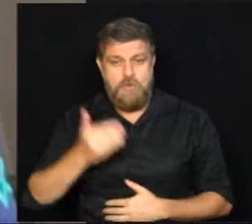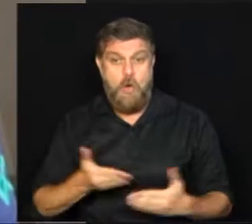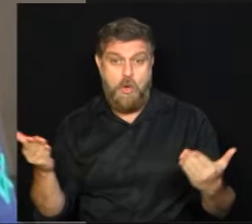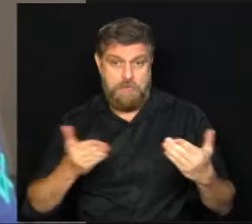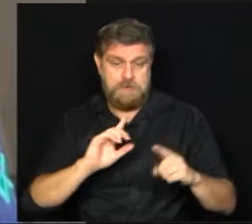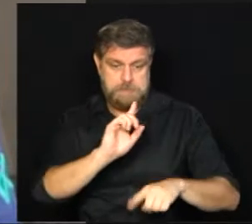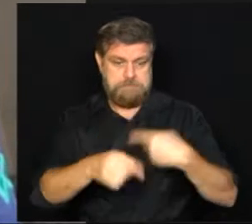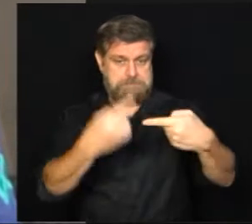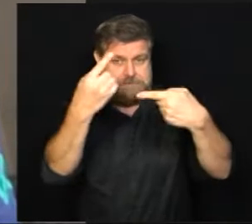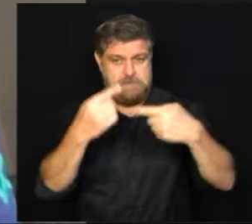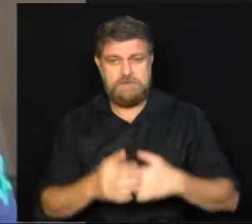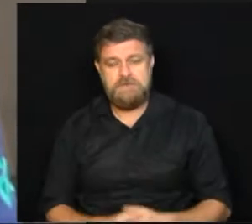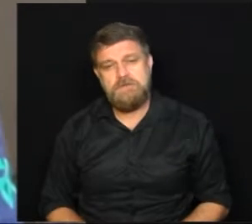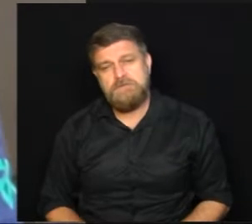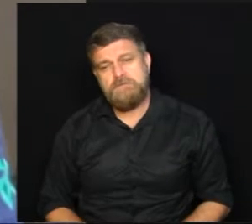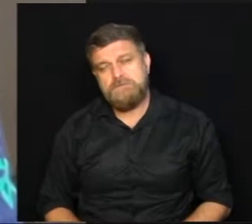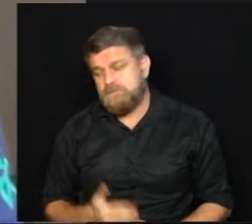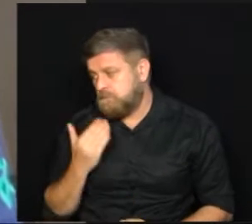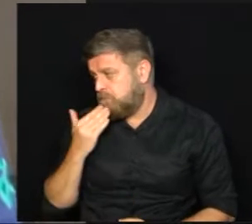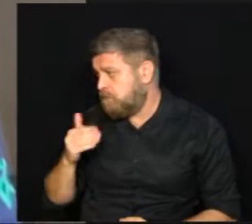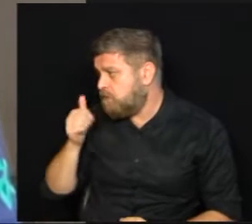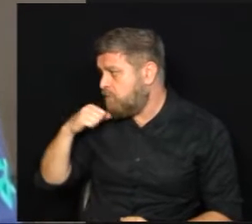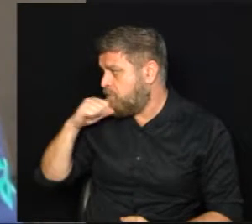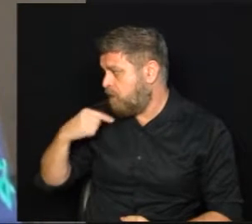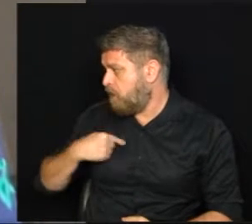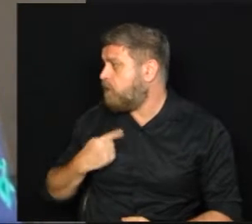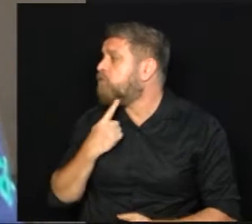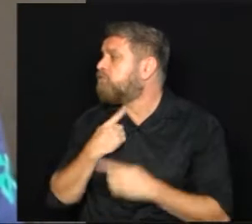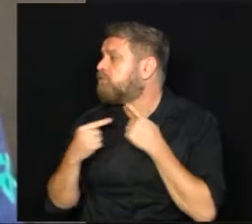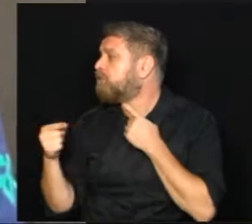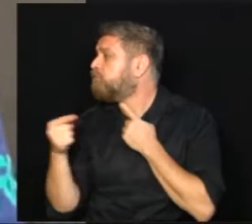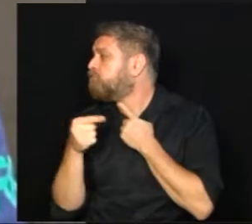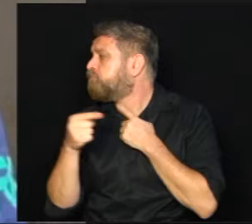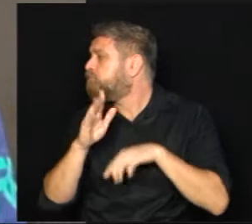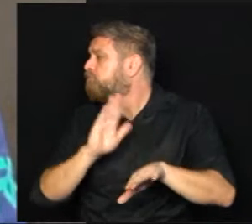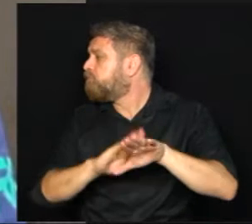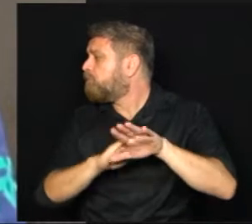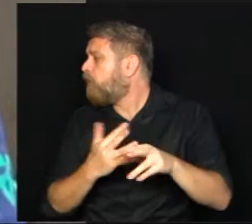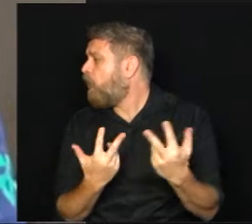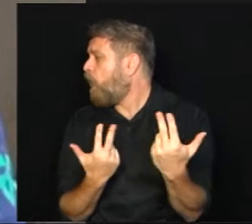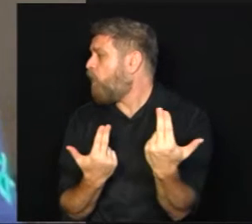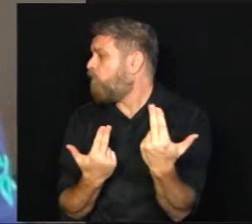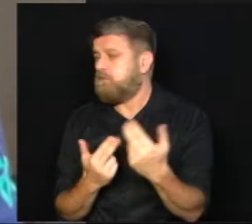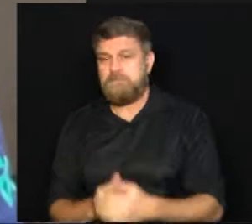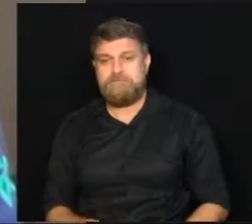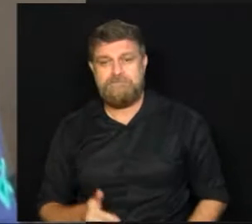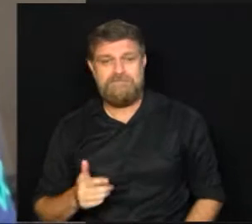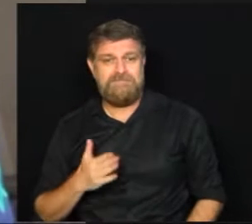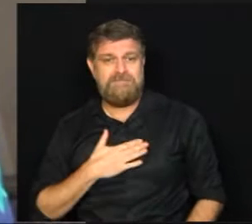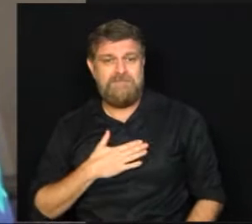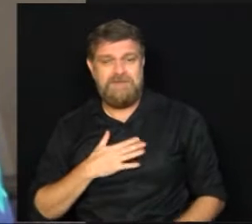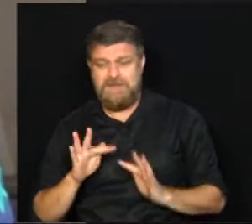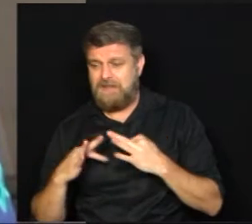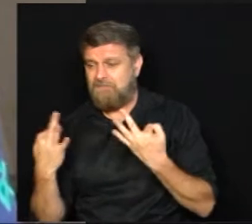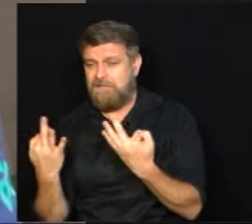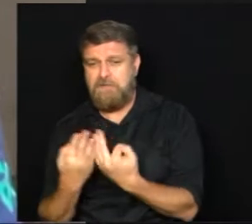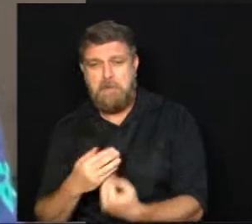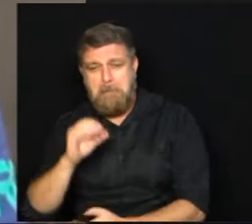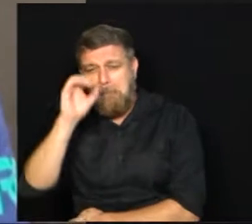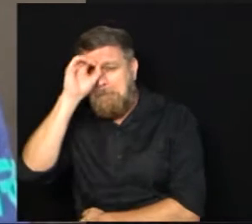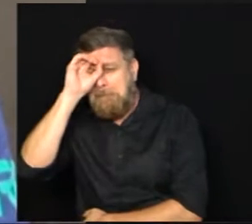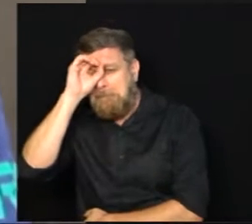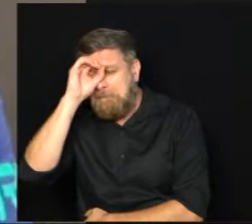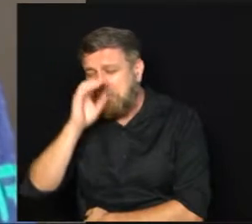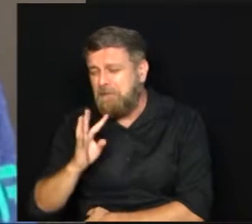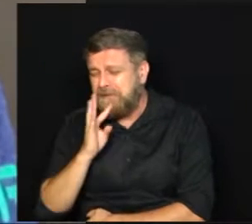dia. Uhum. E eu pedi para minha mãe para ela poder me levar. Só que na época, como a minha família não conhecia nada de